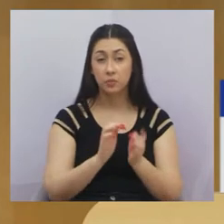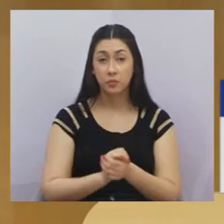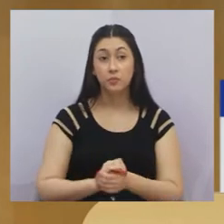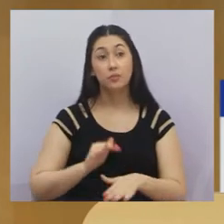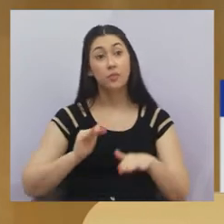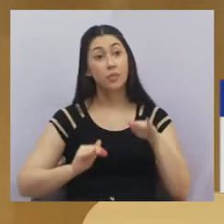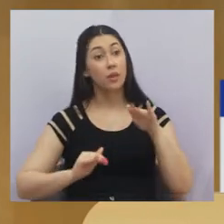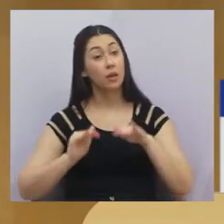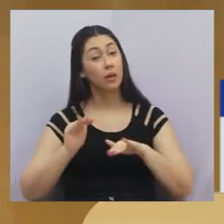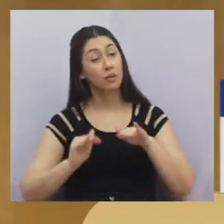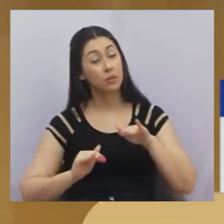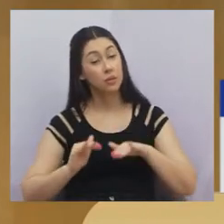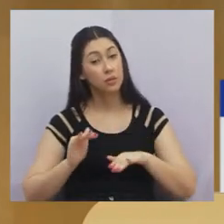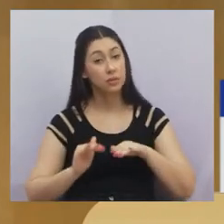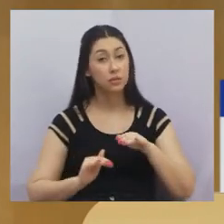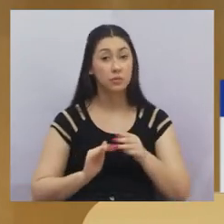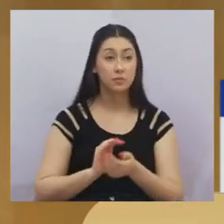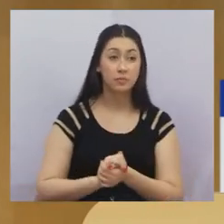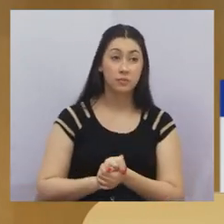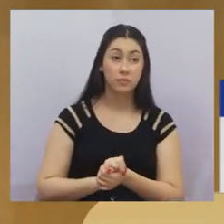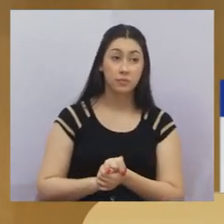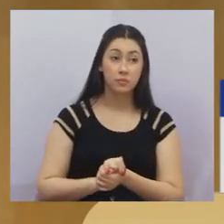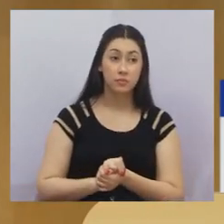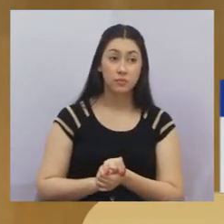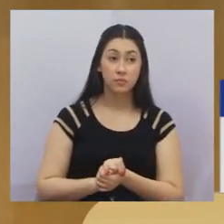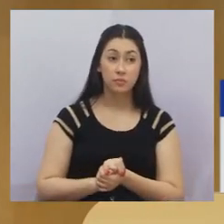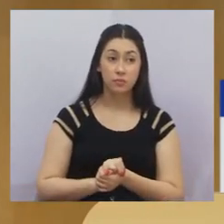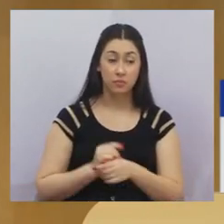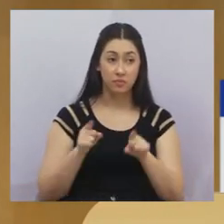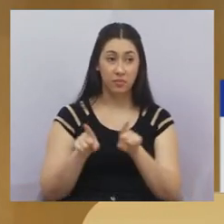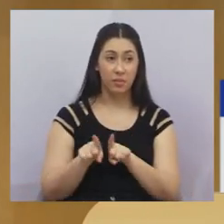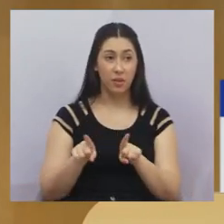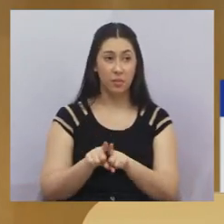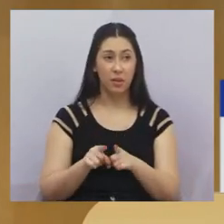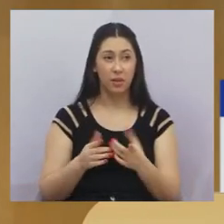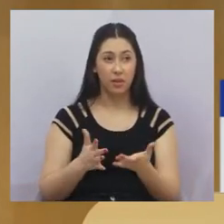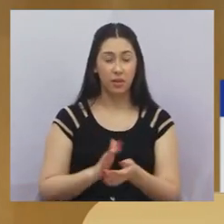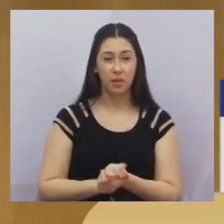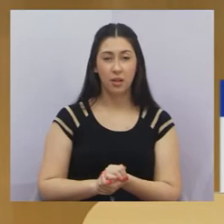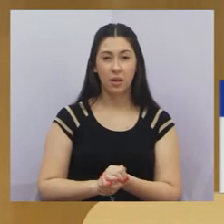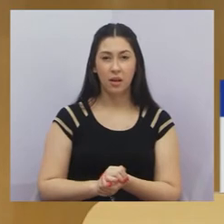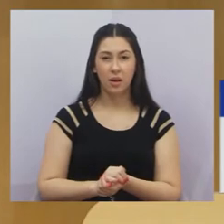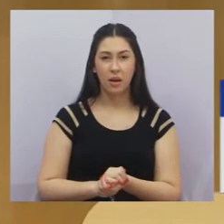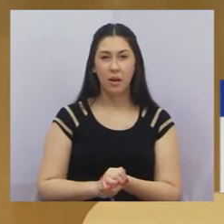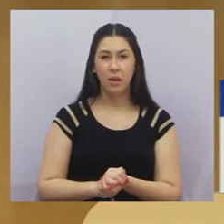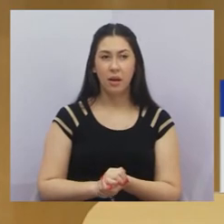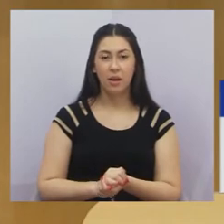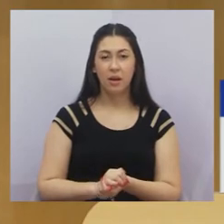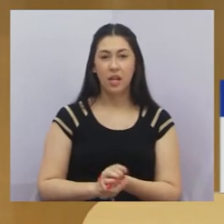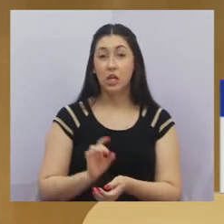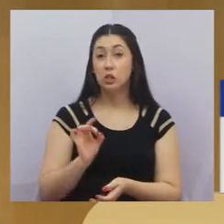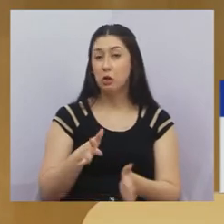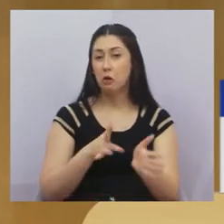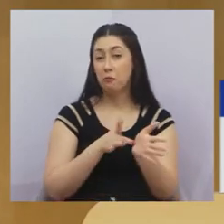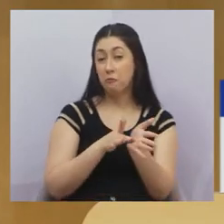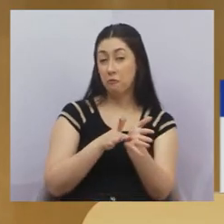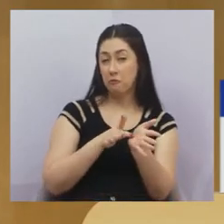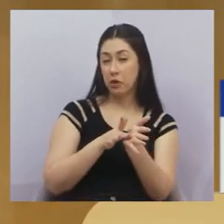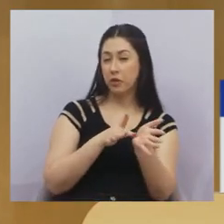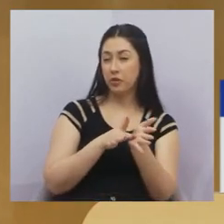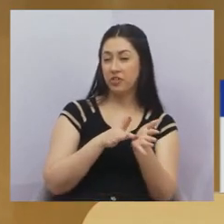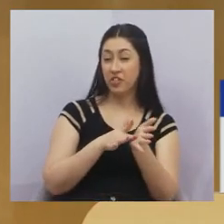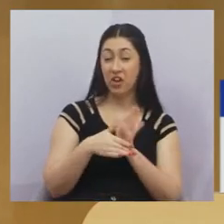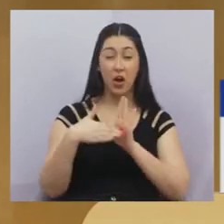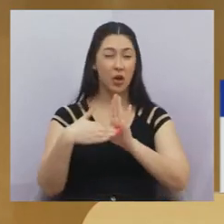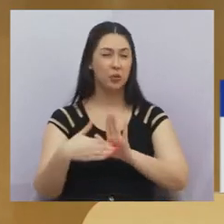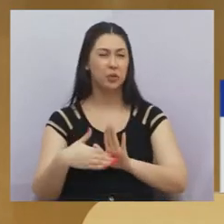às vezes, deixar de ser um falso vendedor de ilusão.